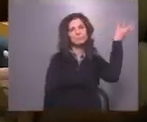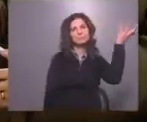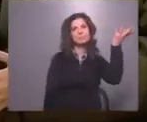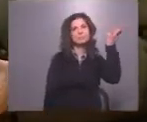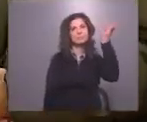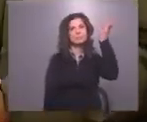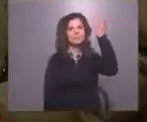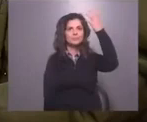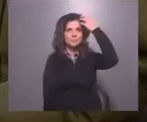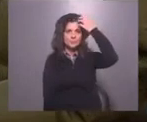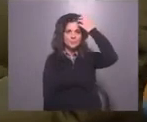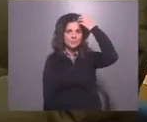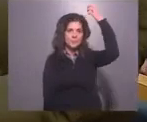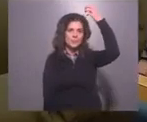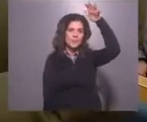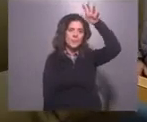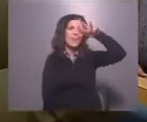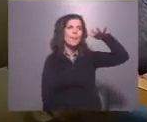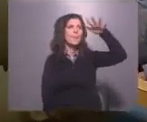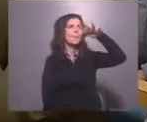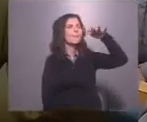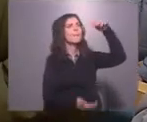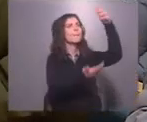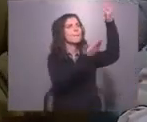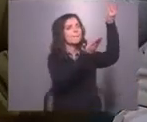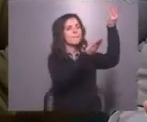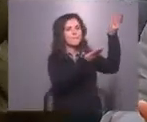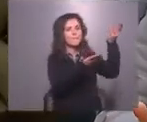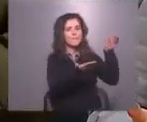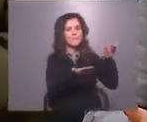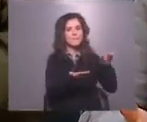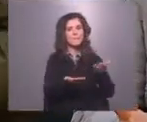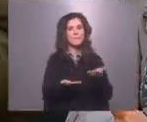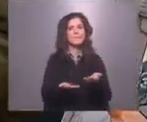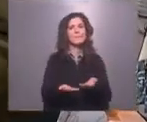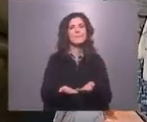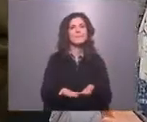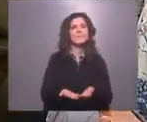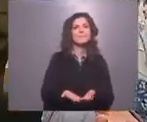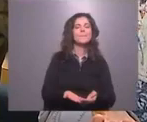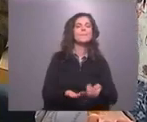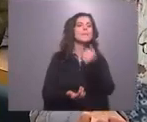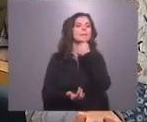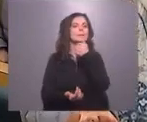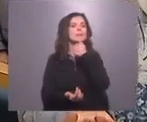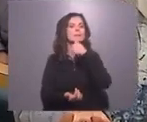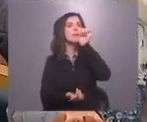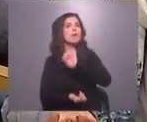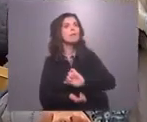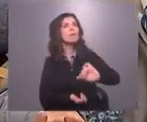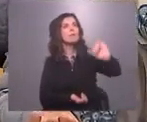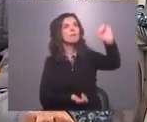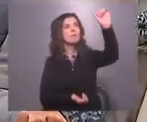vosso nome, venha a nós o vosso reino,